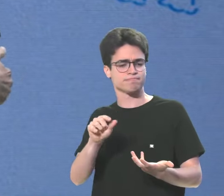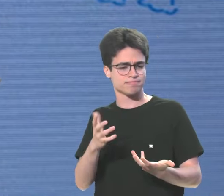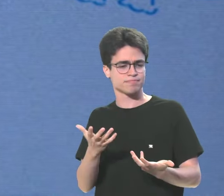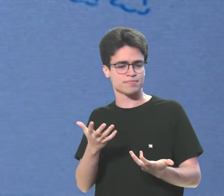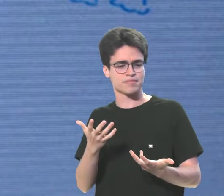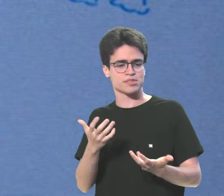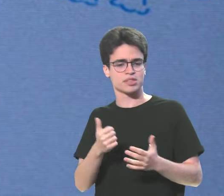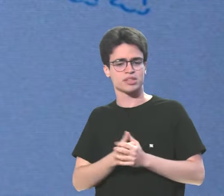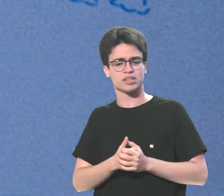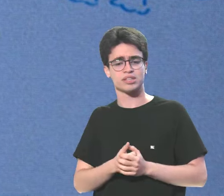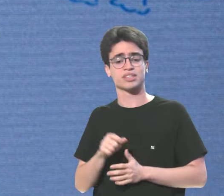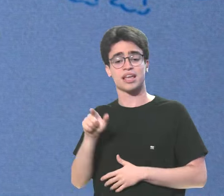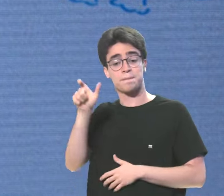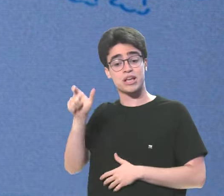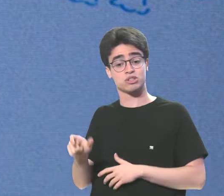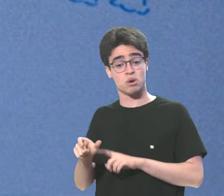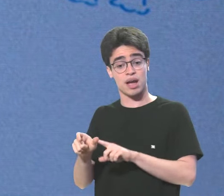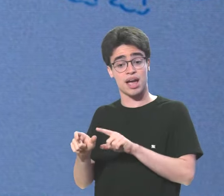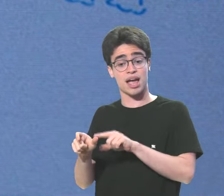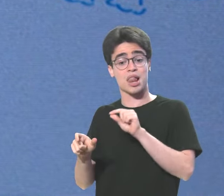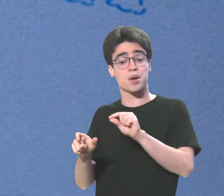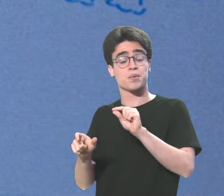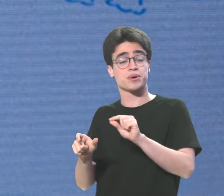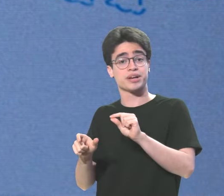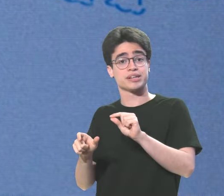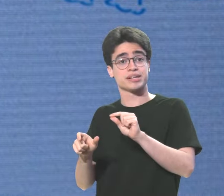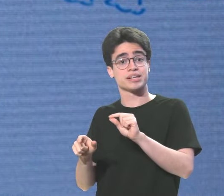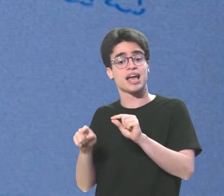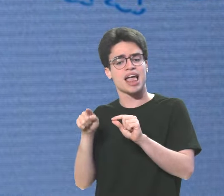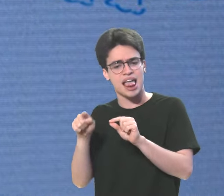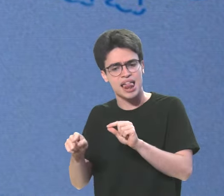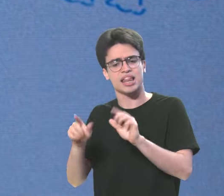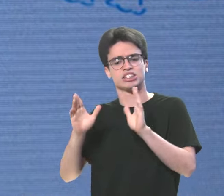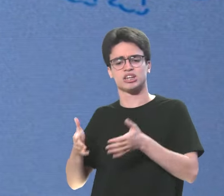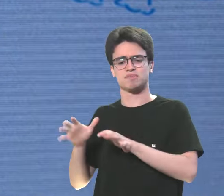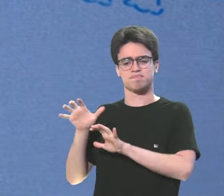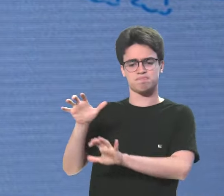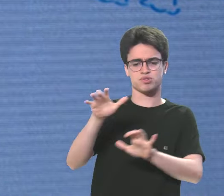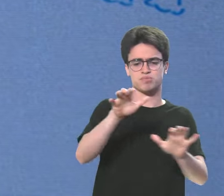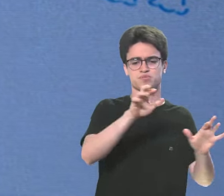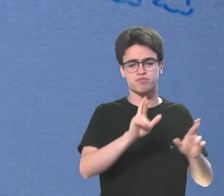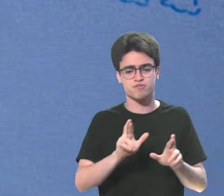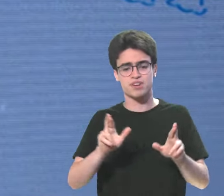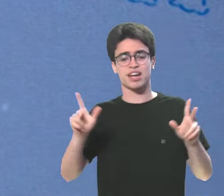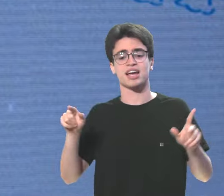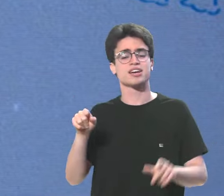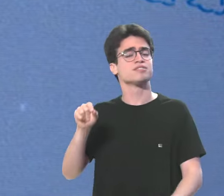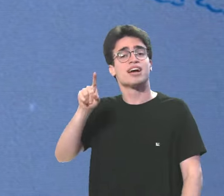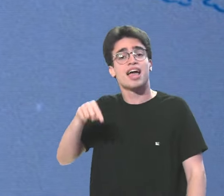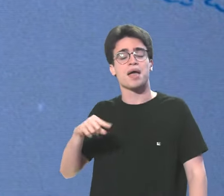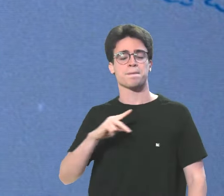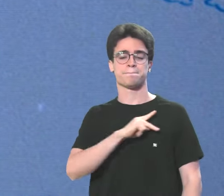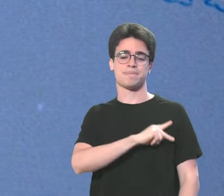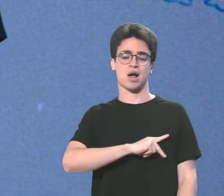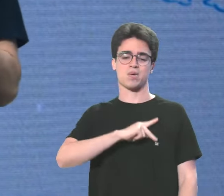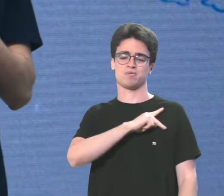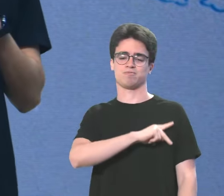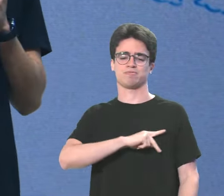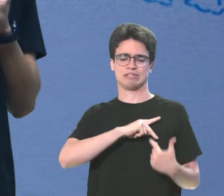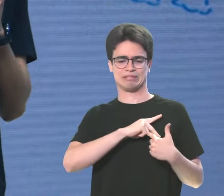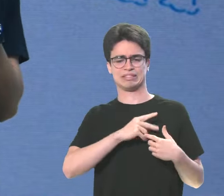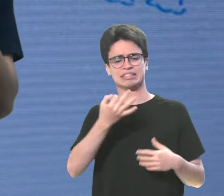eh de uma pessoa que foi que que fez diferença no lugar que estava foi Paulo Paulo com